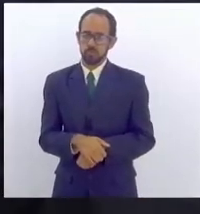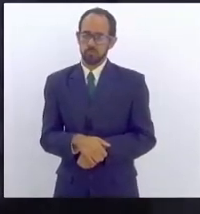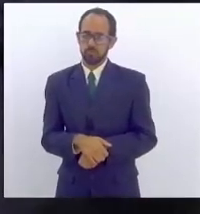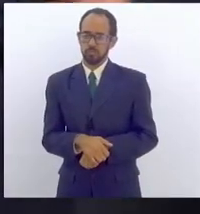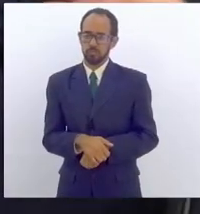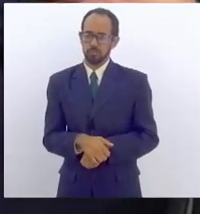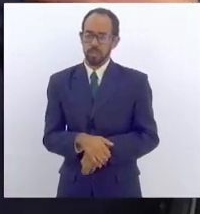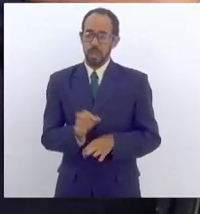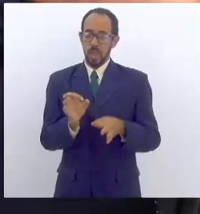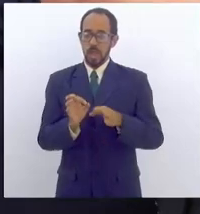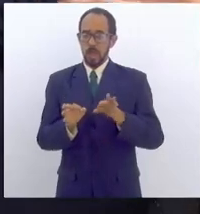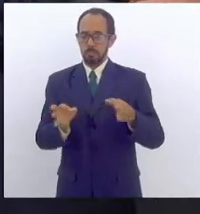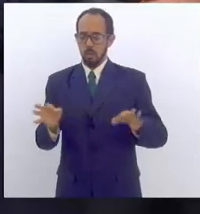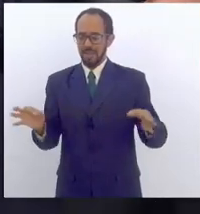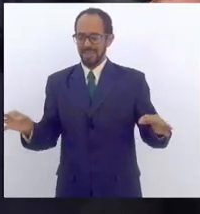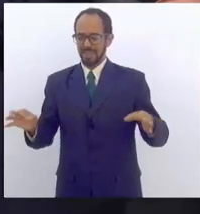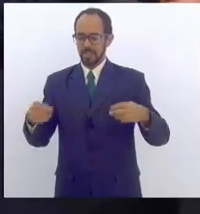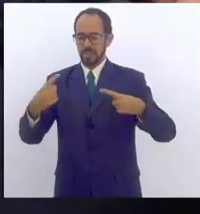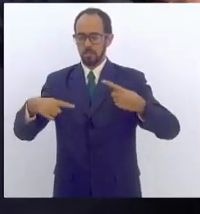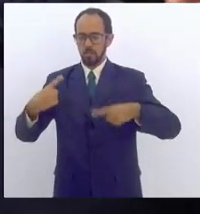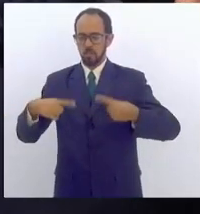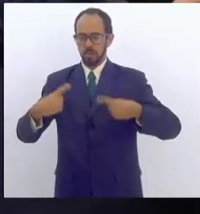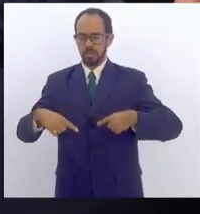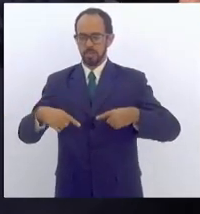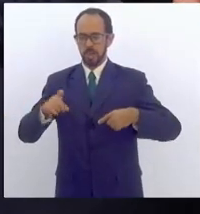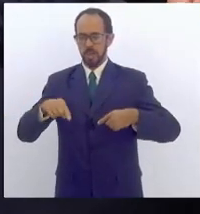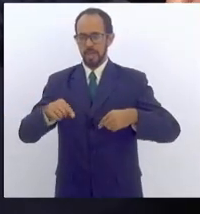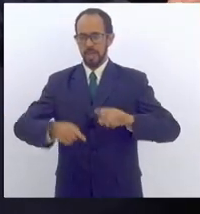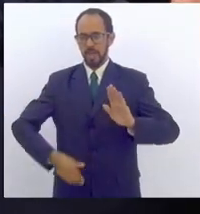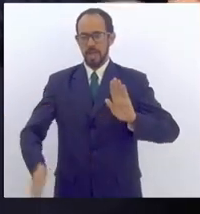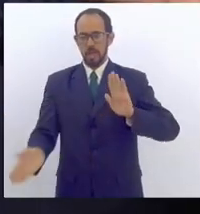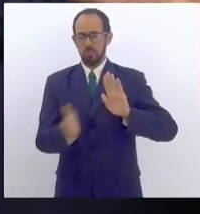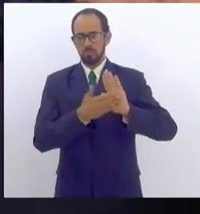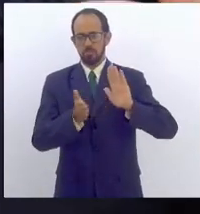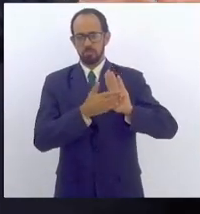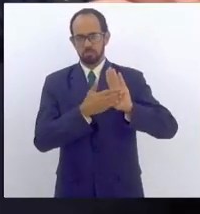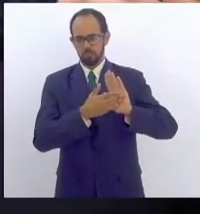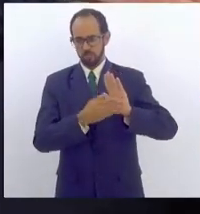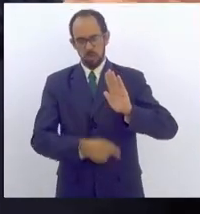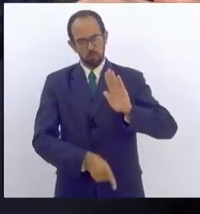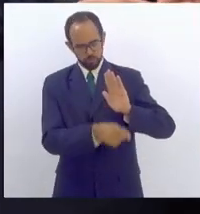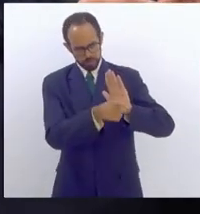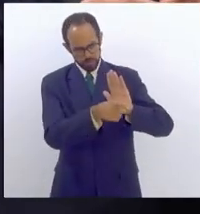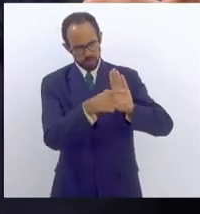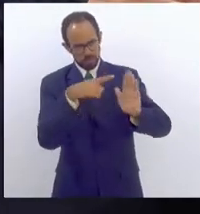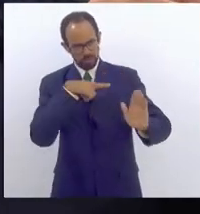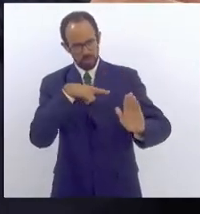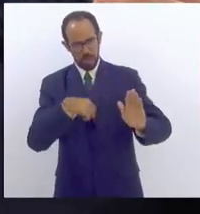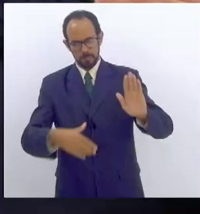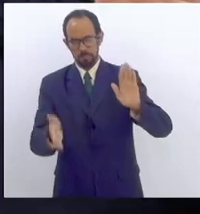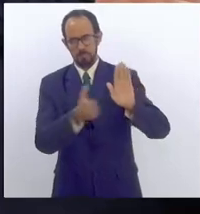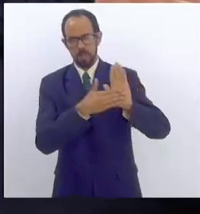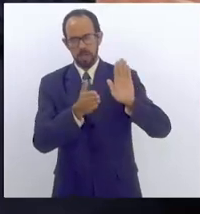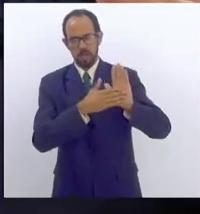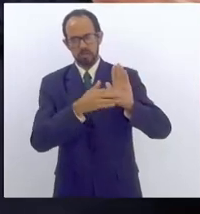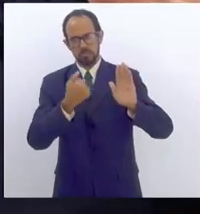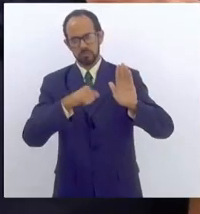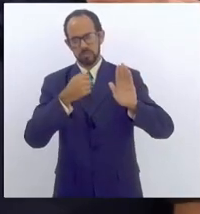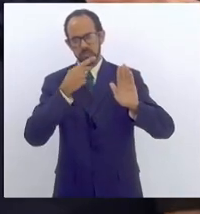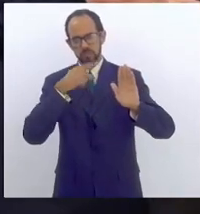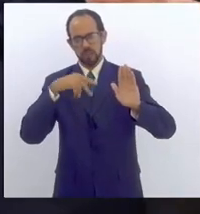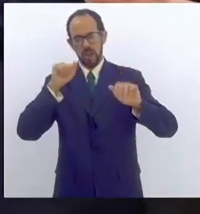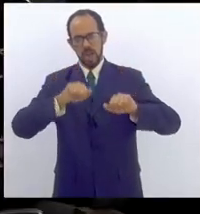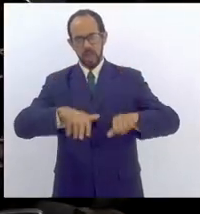corrente da política é a palavra, e você é um homem de palavra. Isso é bom falar em público, aqui